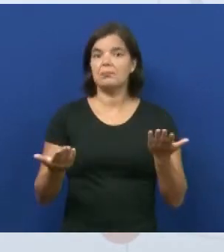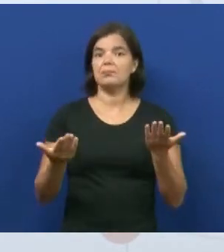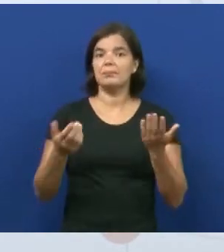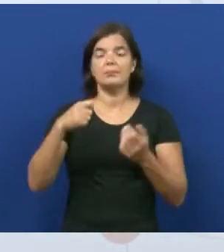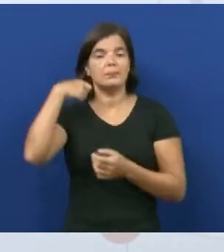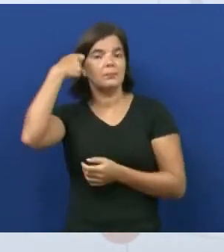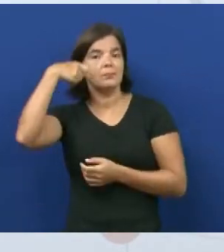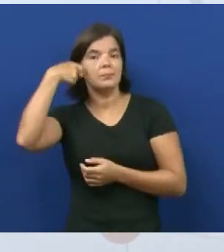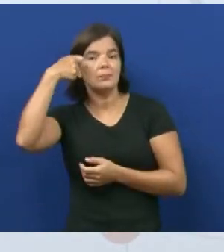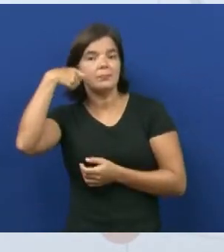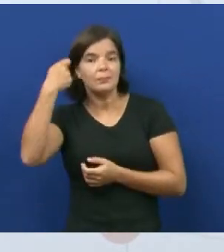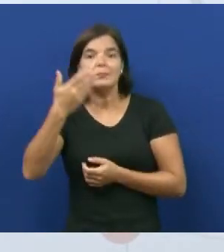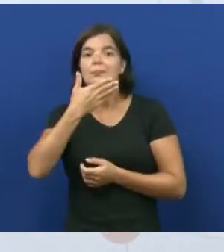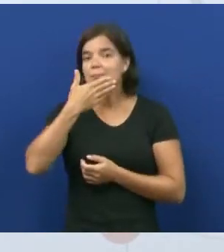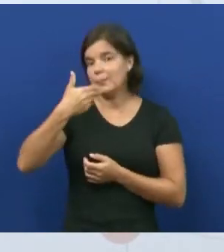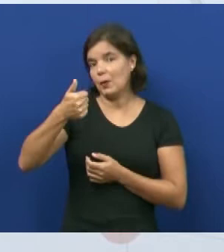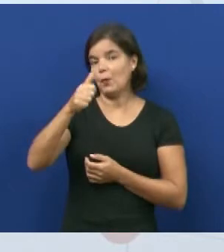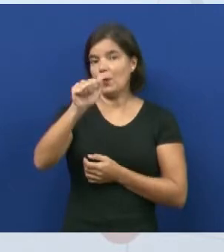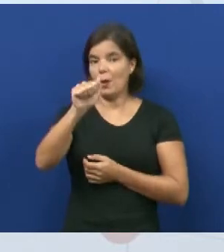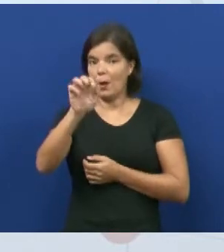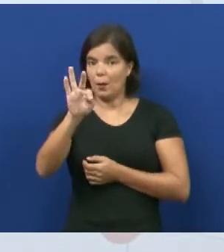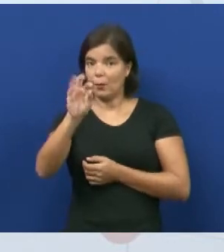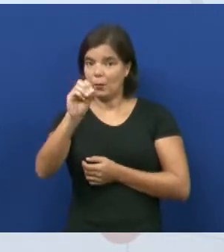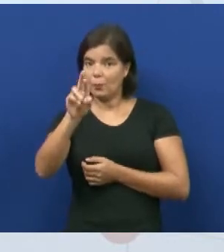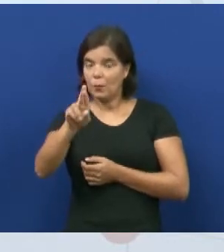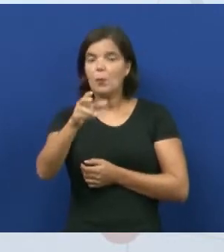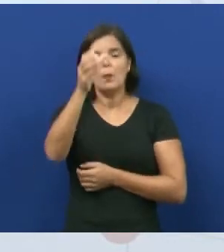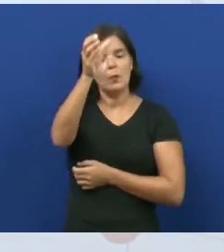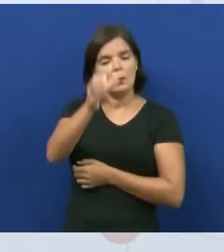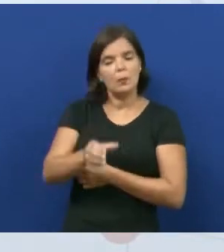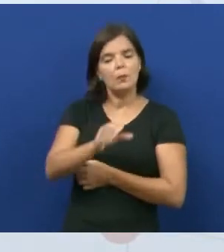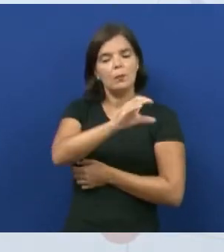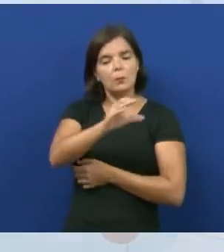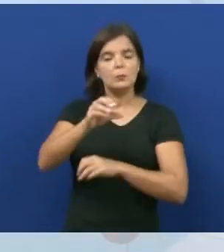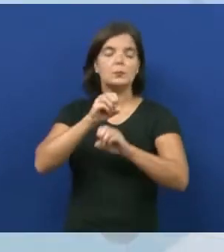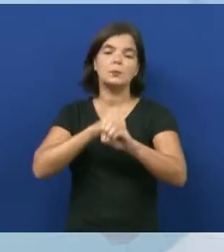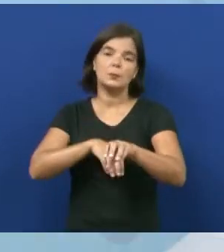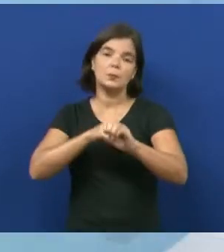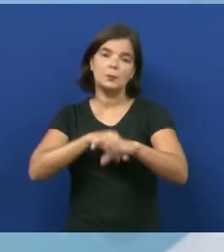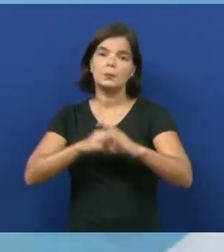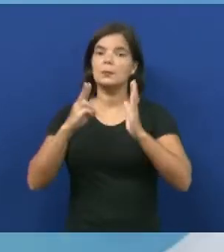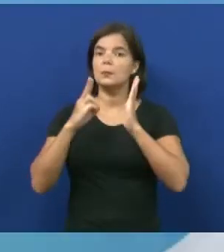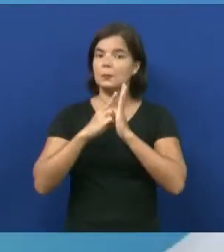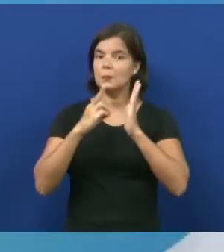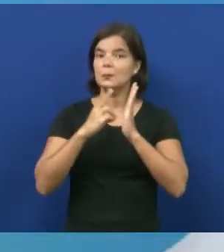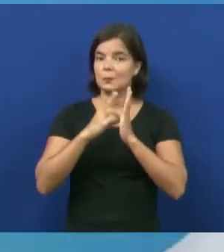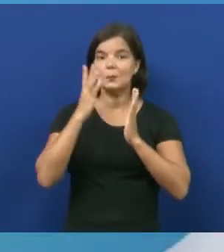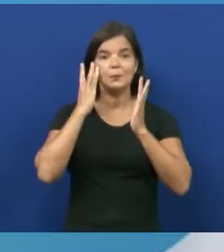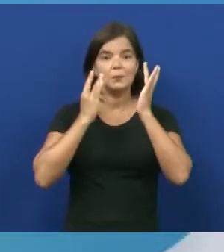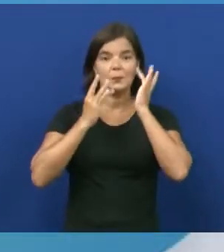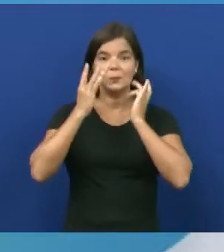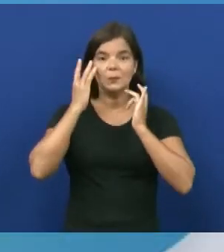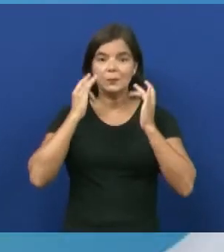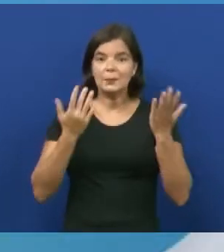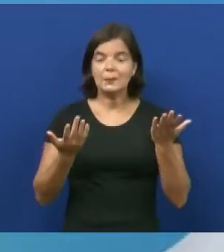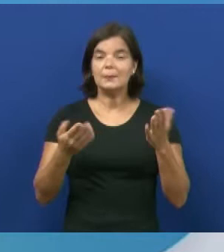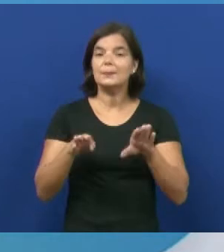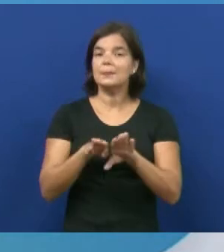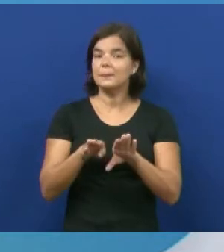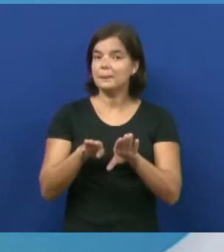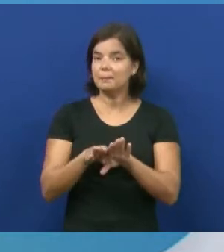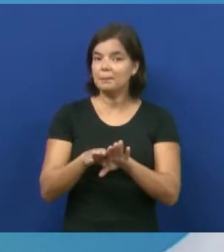do ator, melhor dizendo, e aí o padre catequizava os índios com o teatro. E